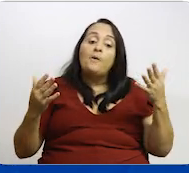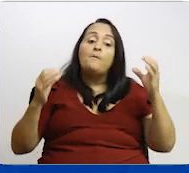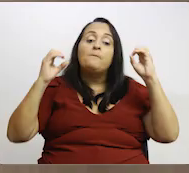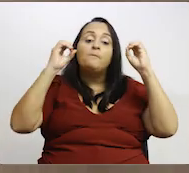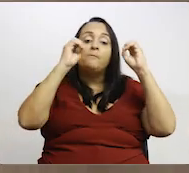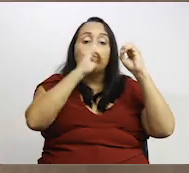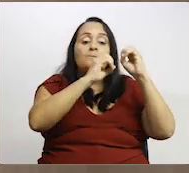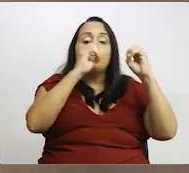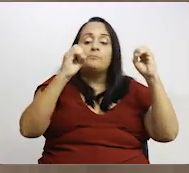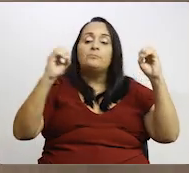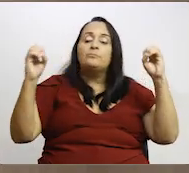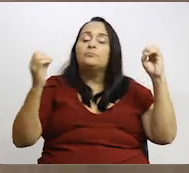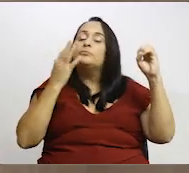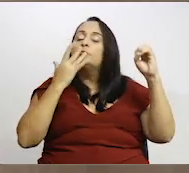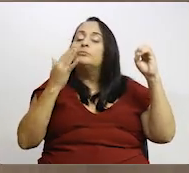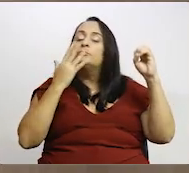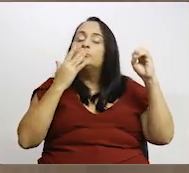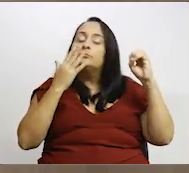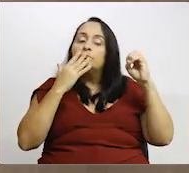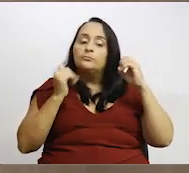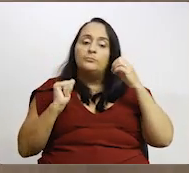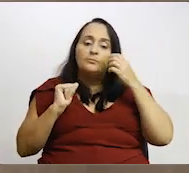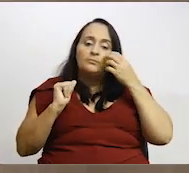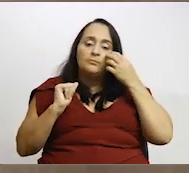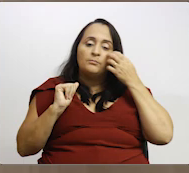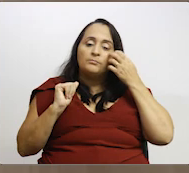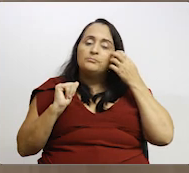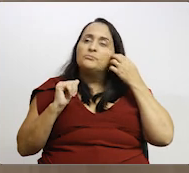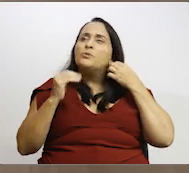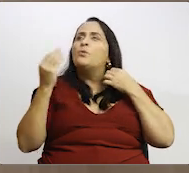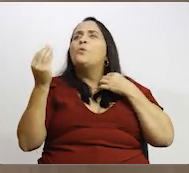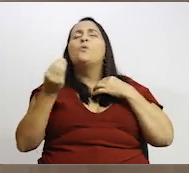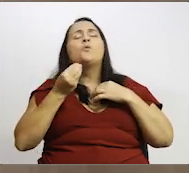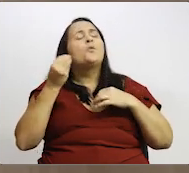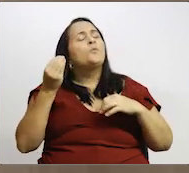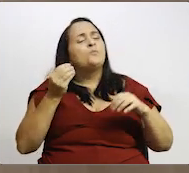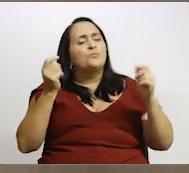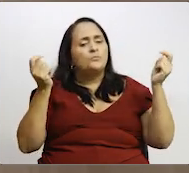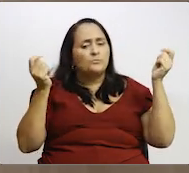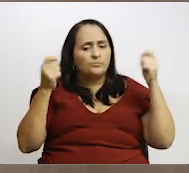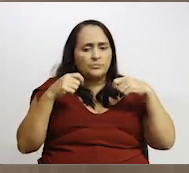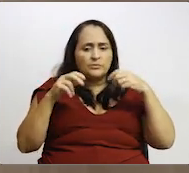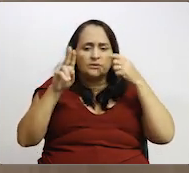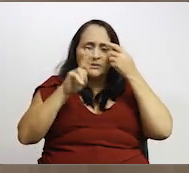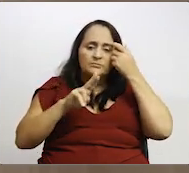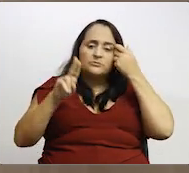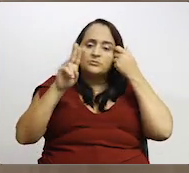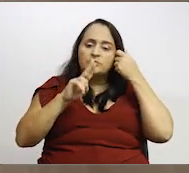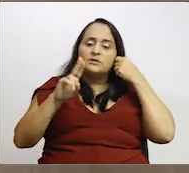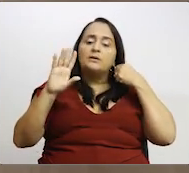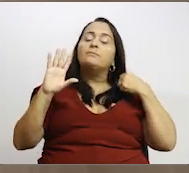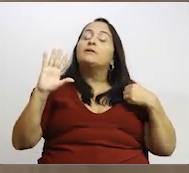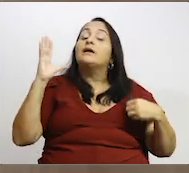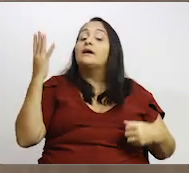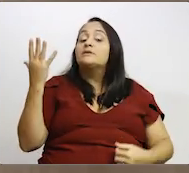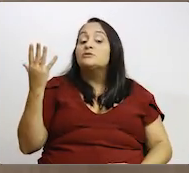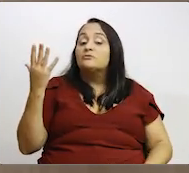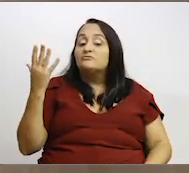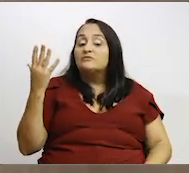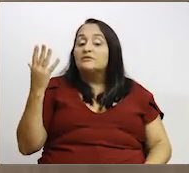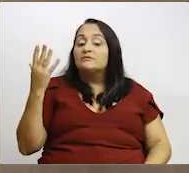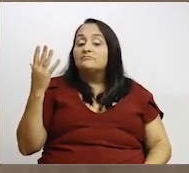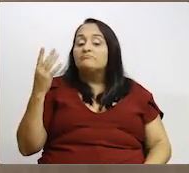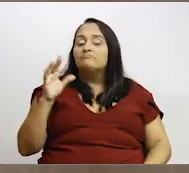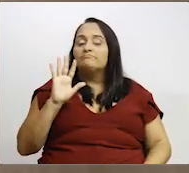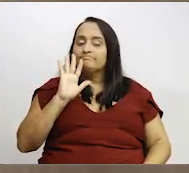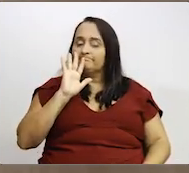bolinha? Então, que estratégia nós podemos usar para resolver essa questão?